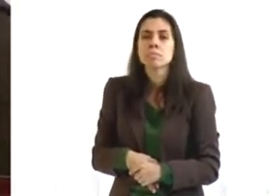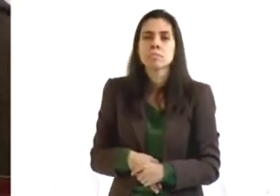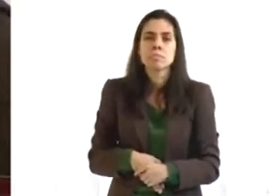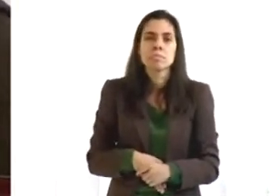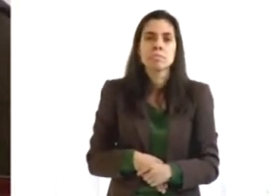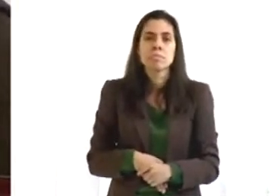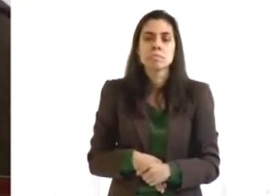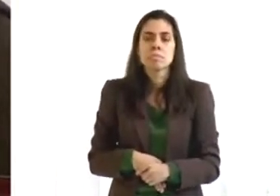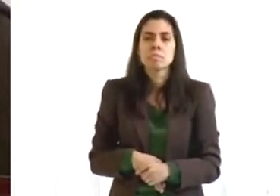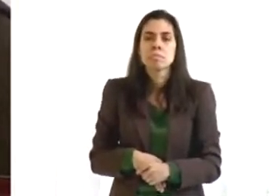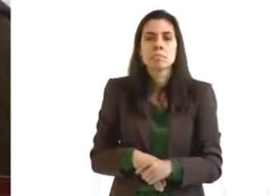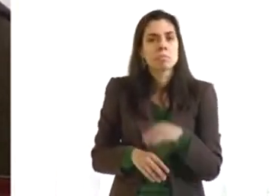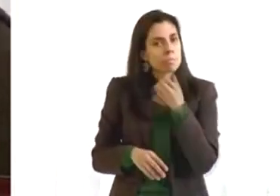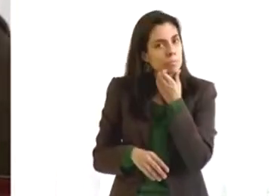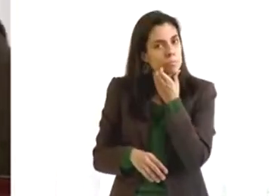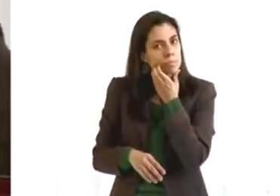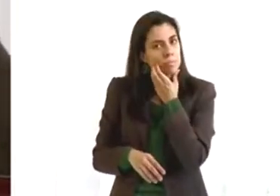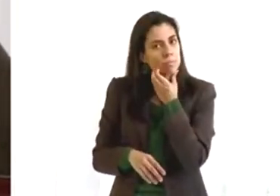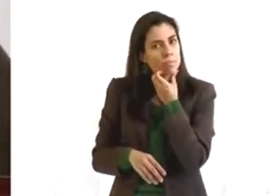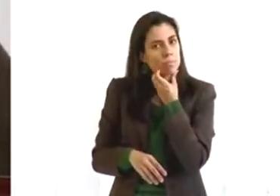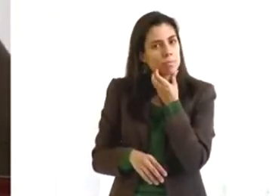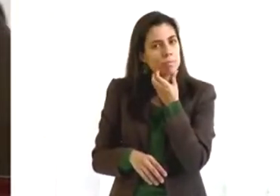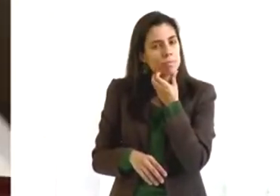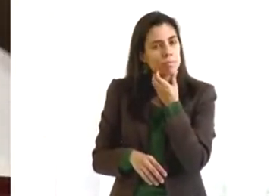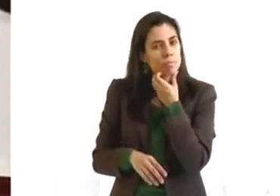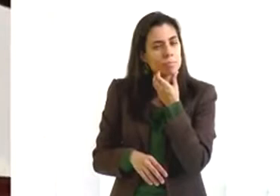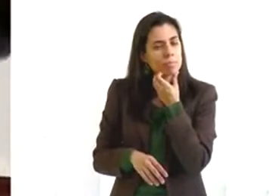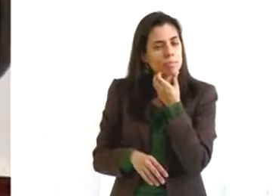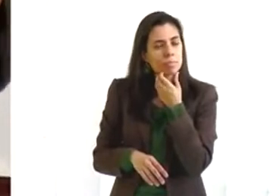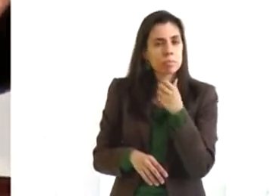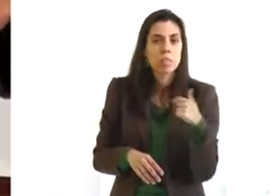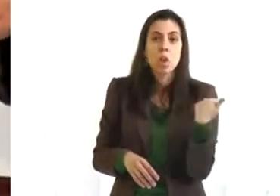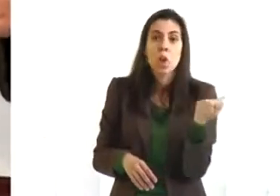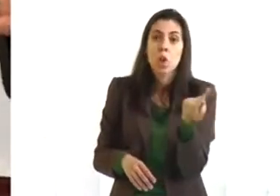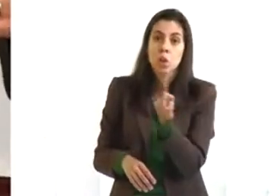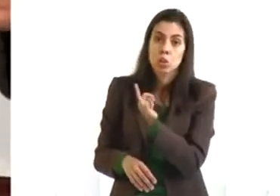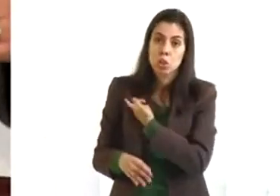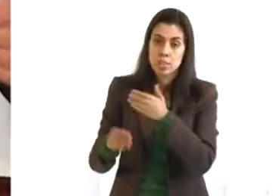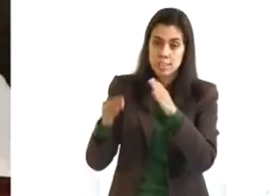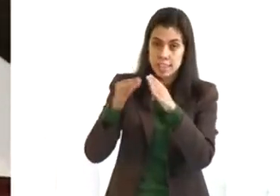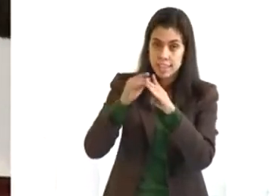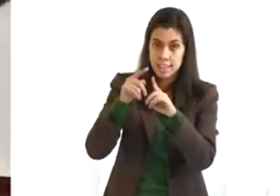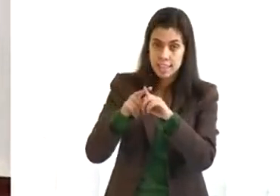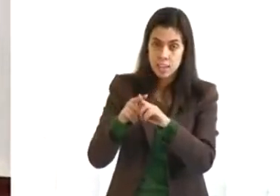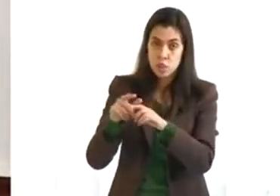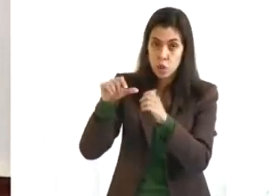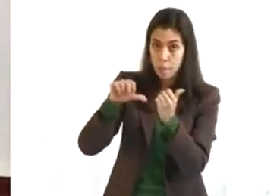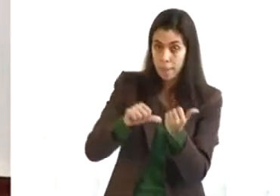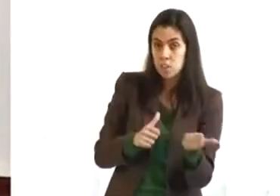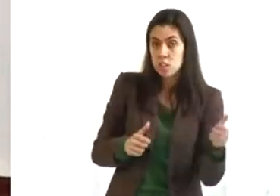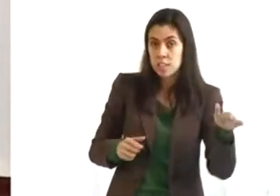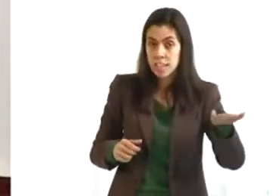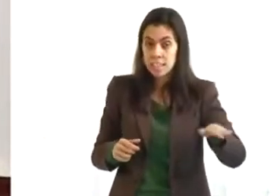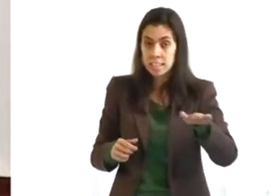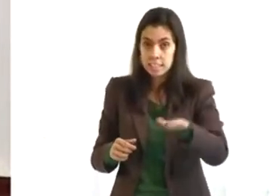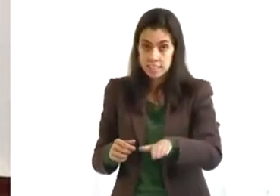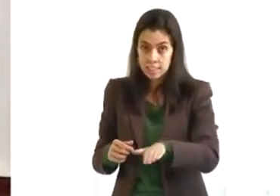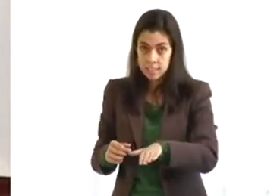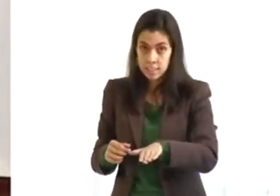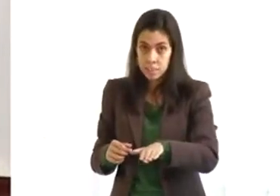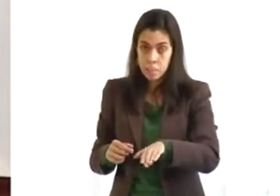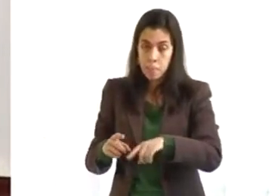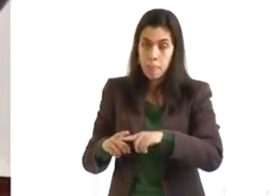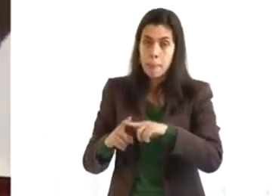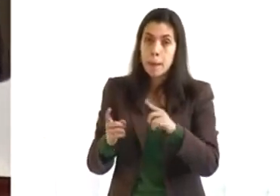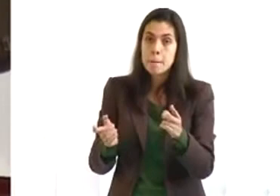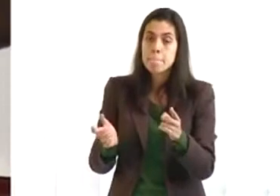na família da aliança, do pacto. Mas a criança não tem ainda consciência, e os pais que representam aquela criança no